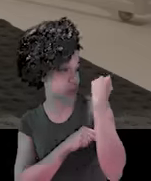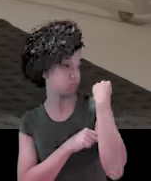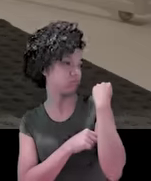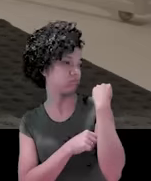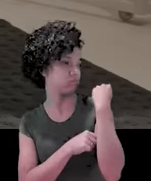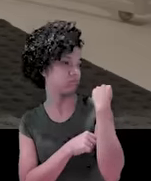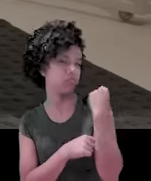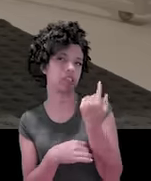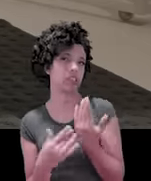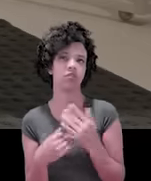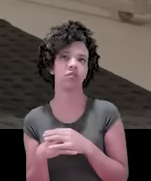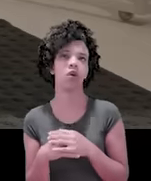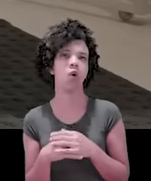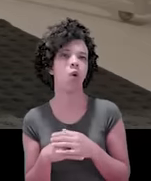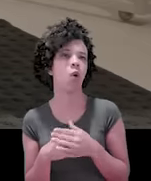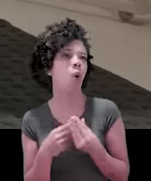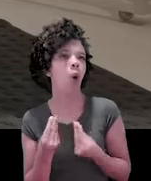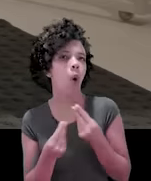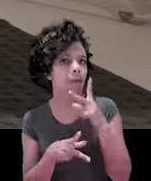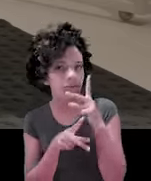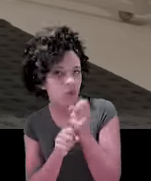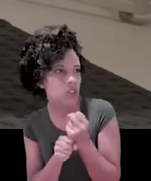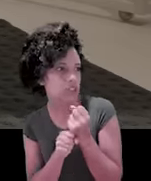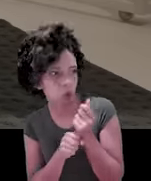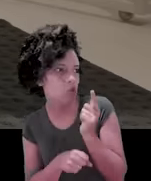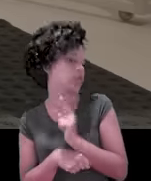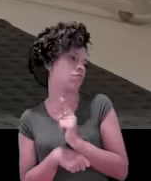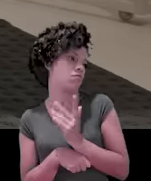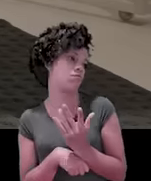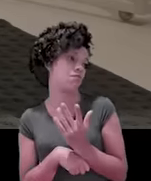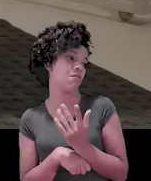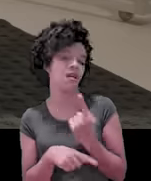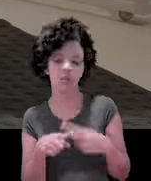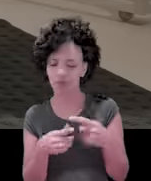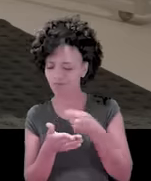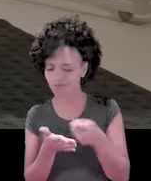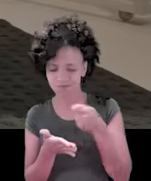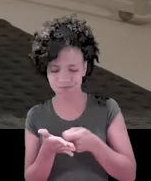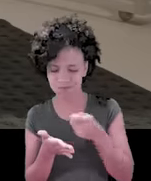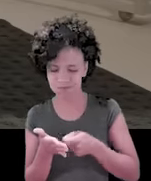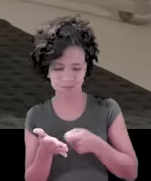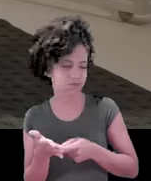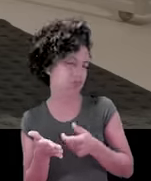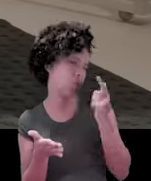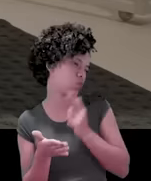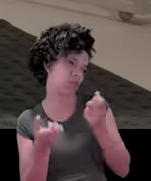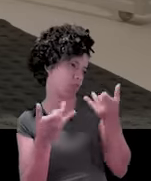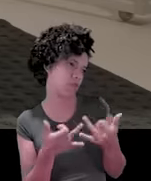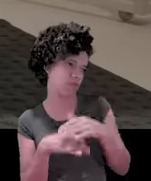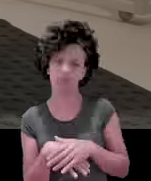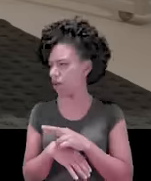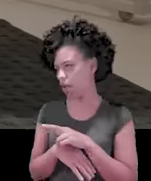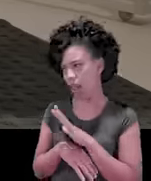E aí e onde arranjar essa força e eu botei muita coisa ali né talvez eu não consigo falar tudo de